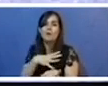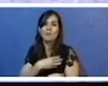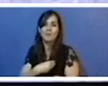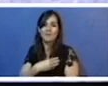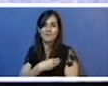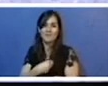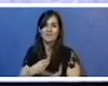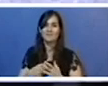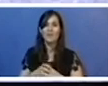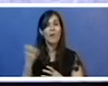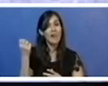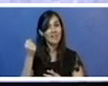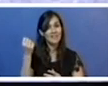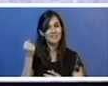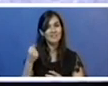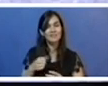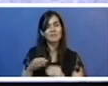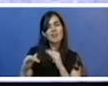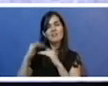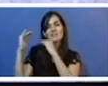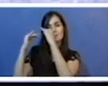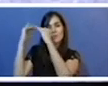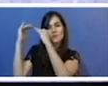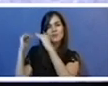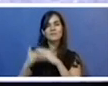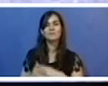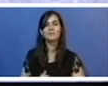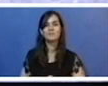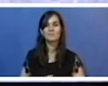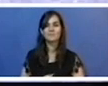mamária, tirando leite, para poder crescer e se desenvolver.